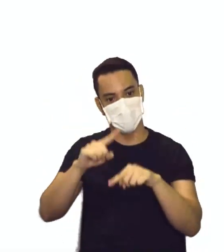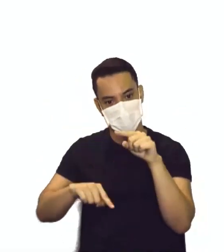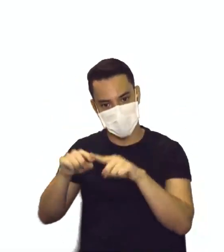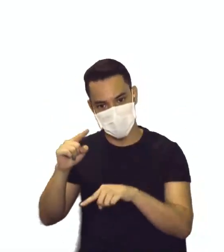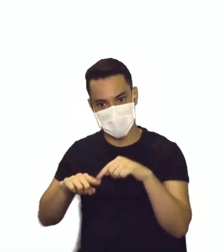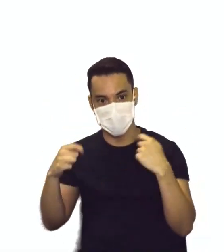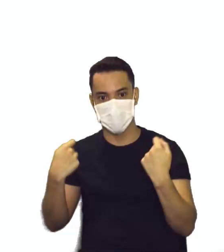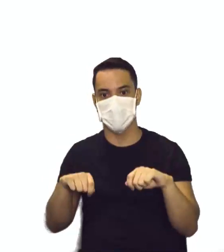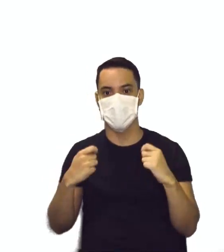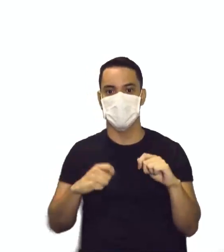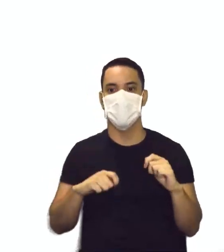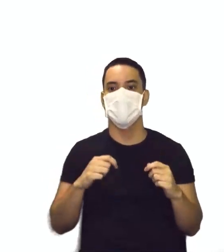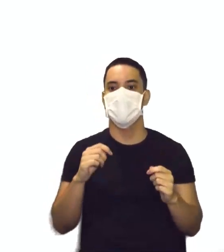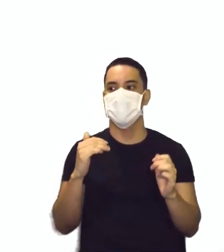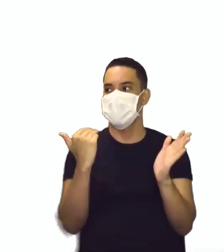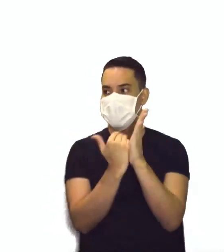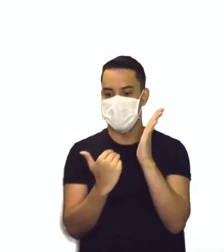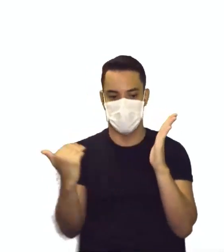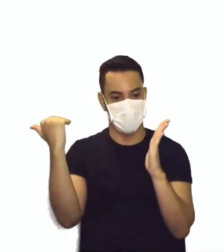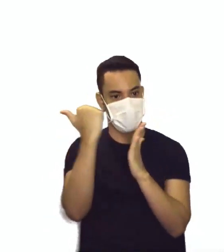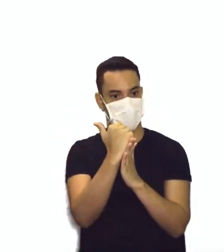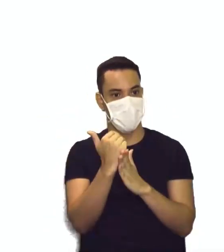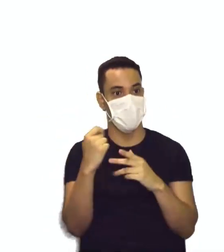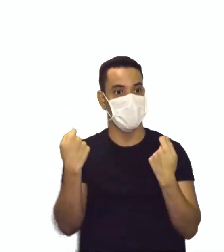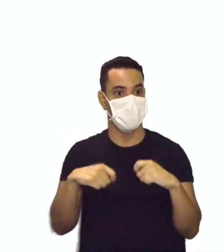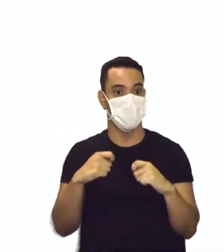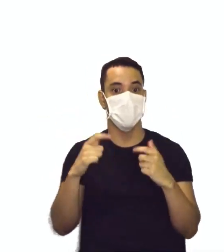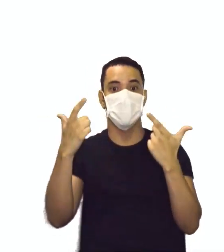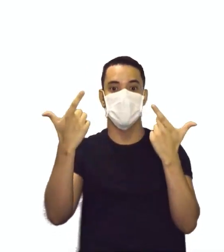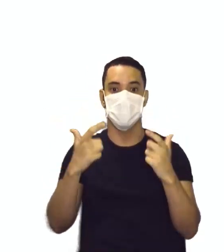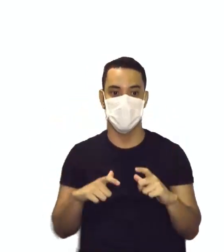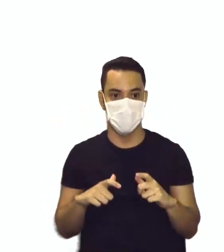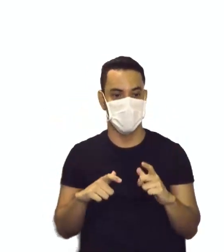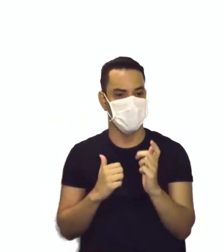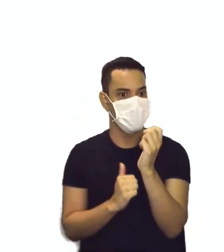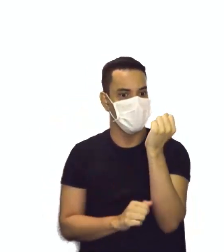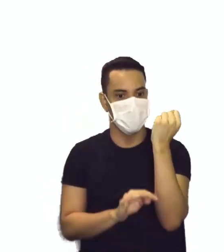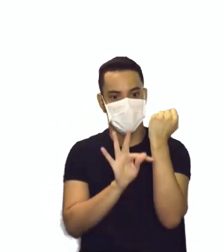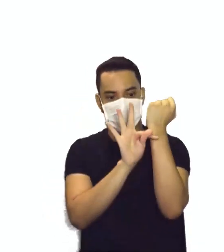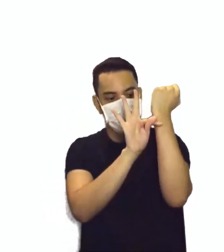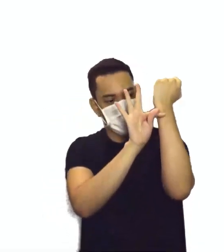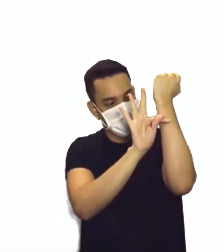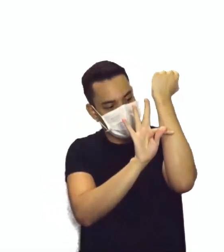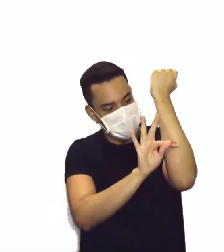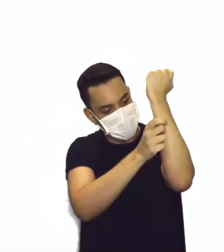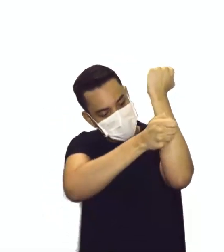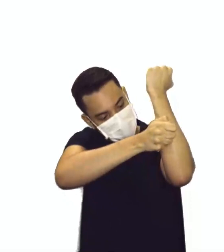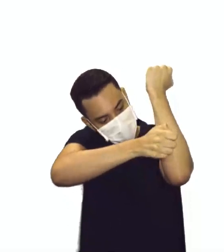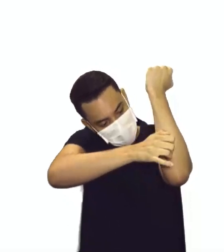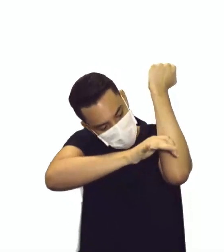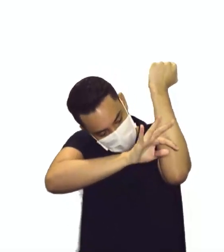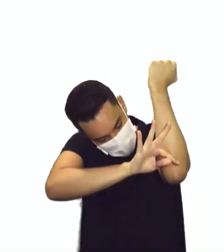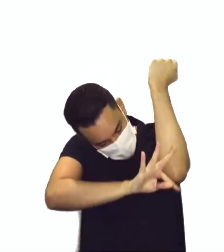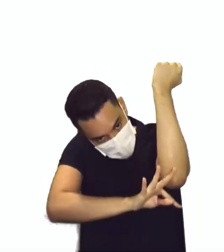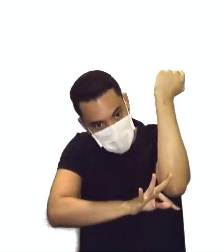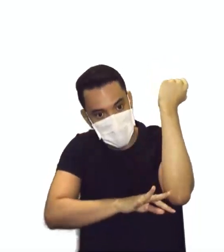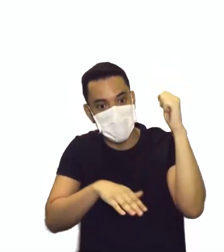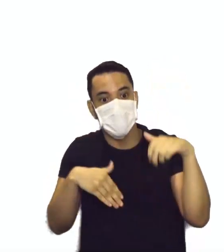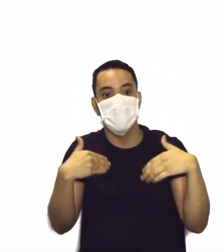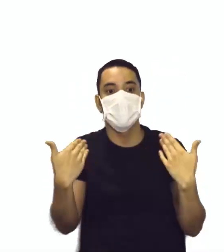torne um supercondutor, você tem que colocar ele a extrema baixa temperatura. Então